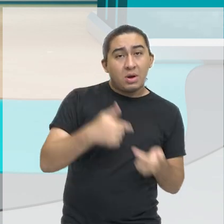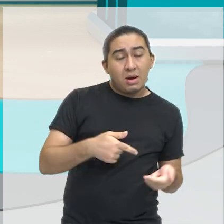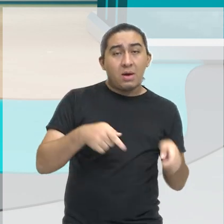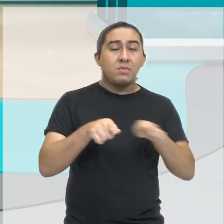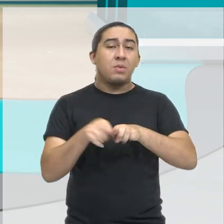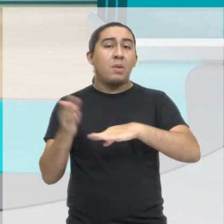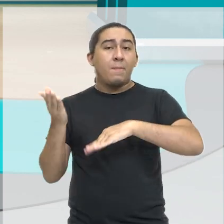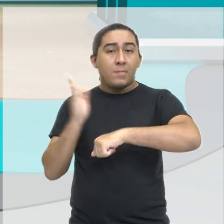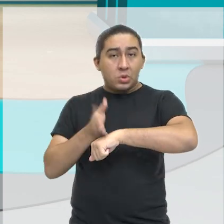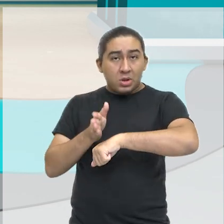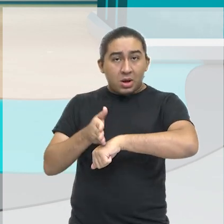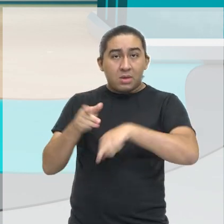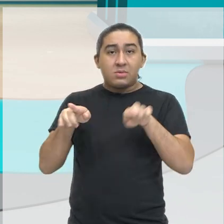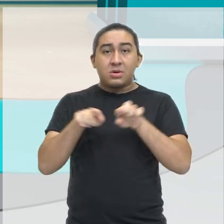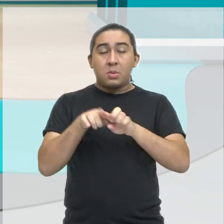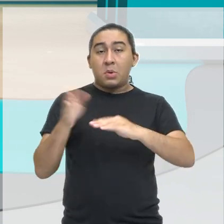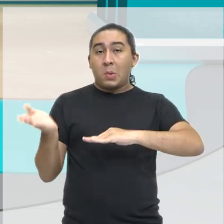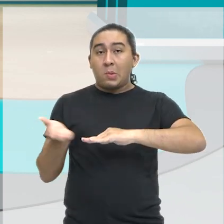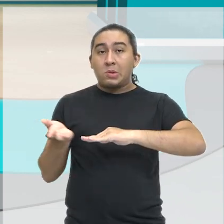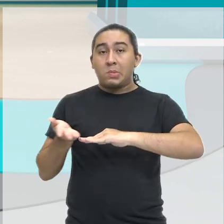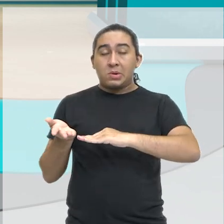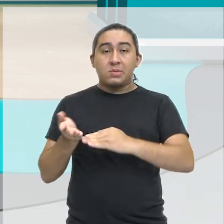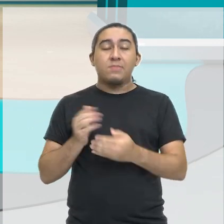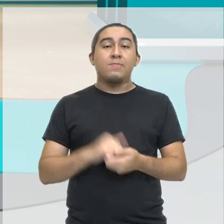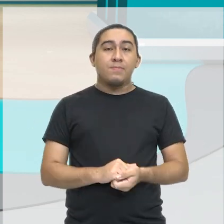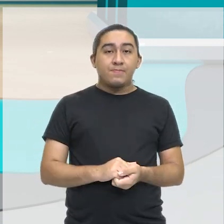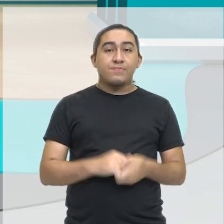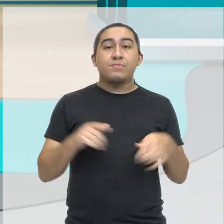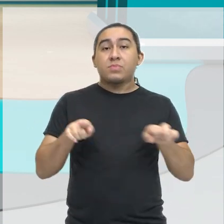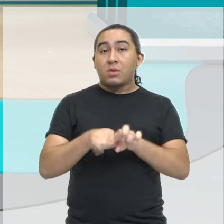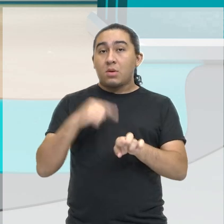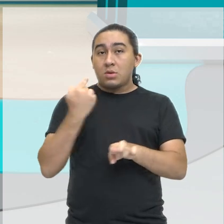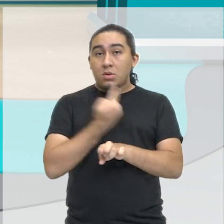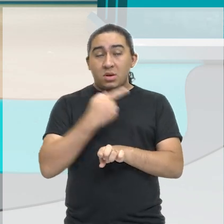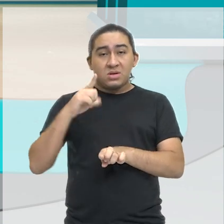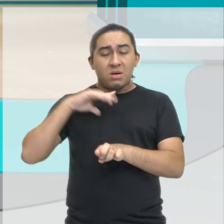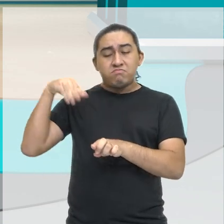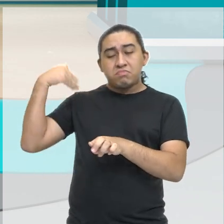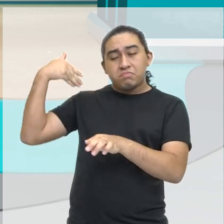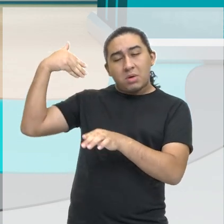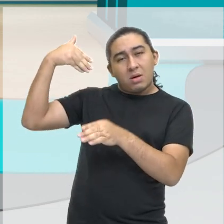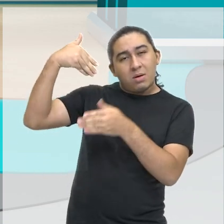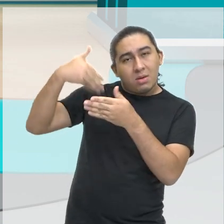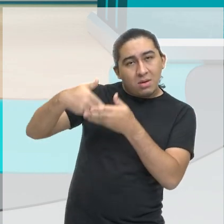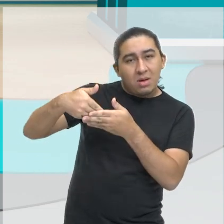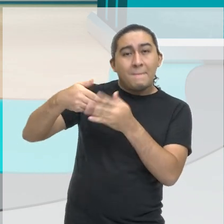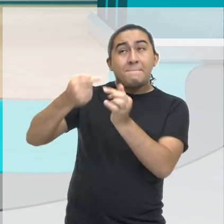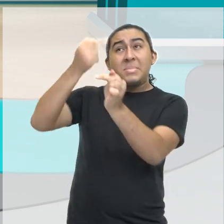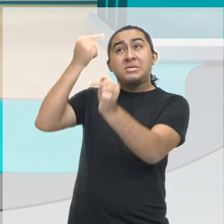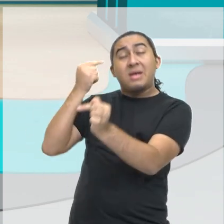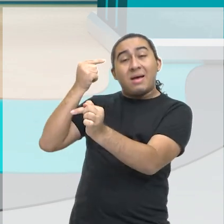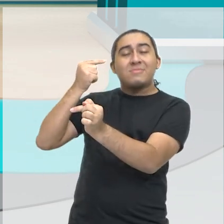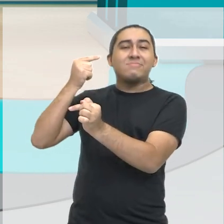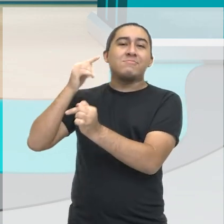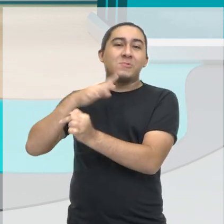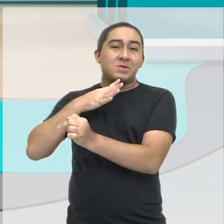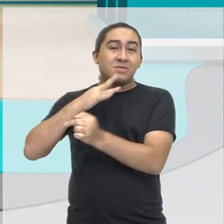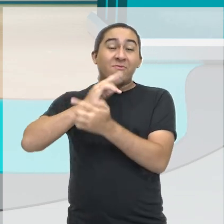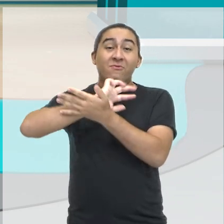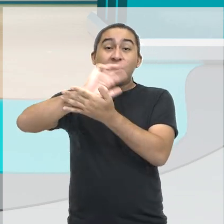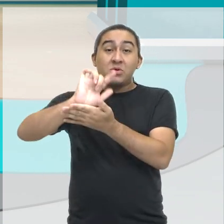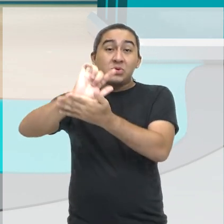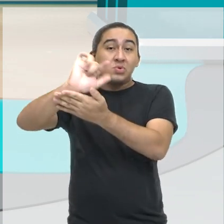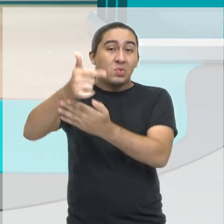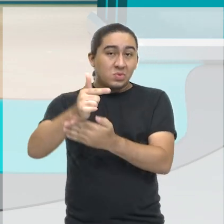teatro moderno e teatro contemporâneo. E também fizemos uma viagem no tempo, conhecemos vários